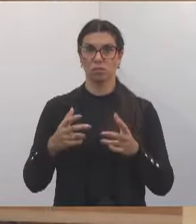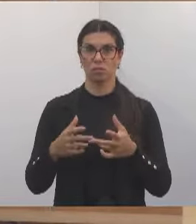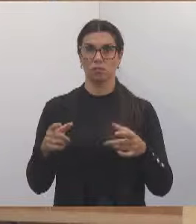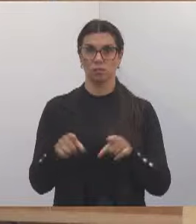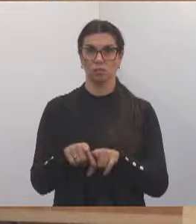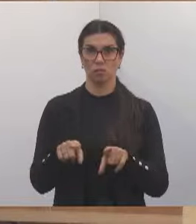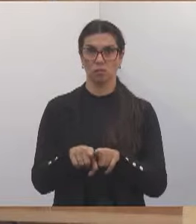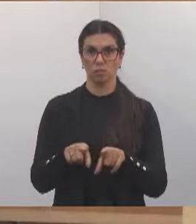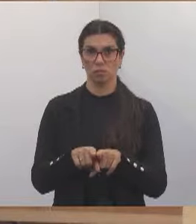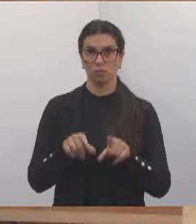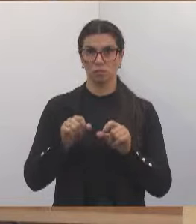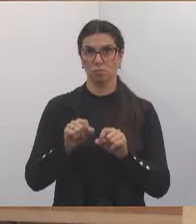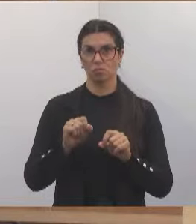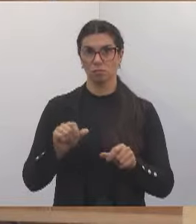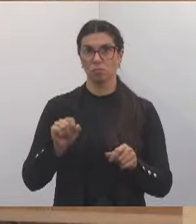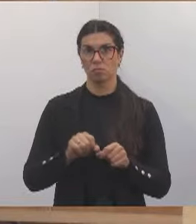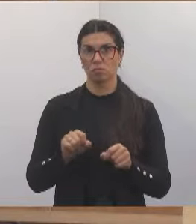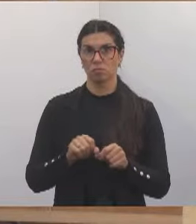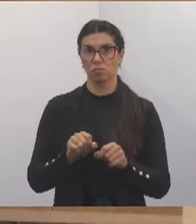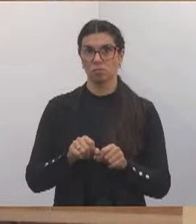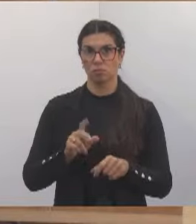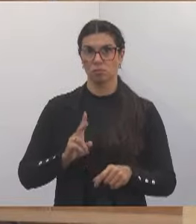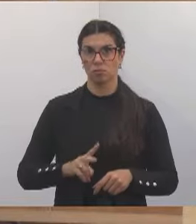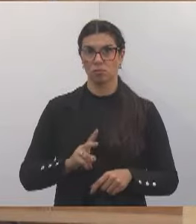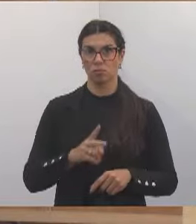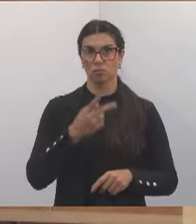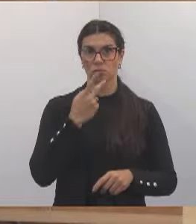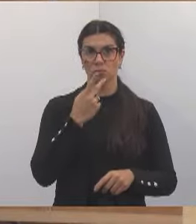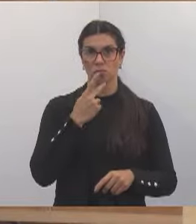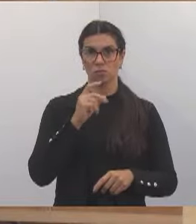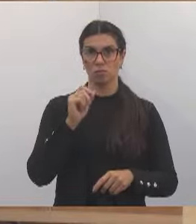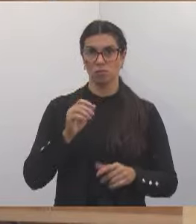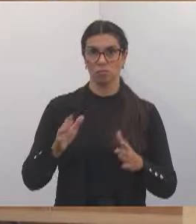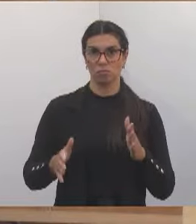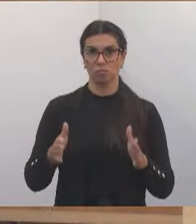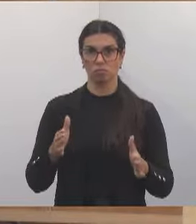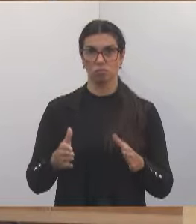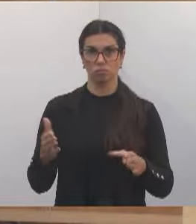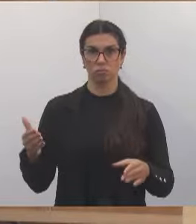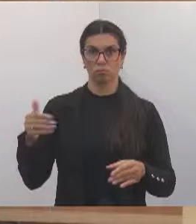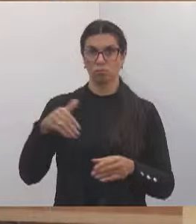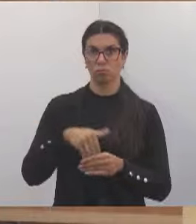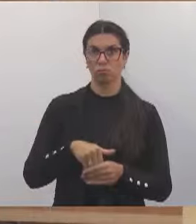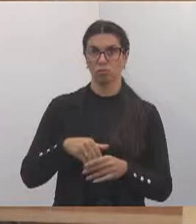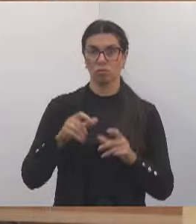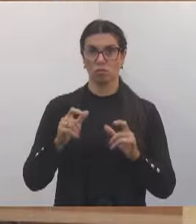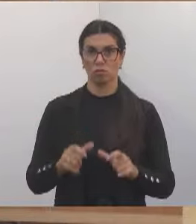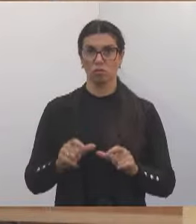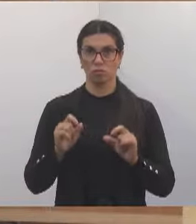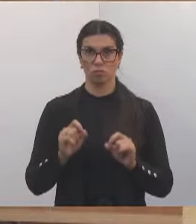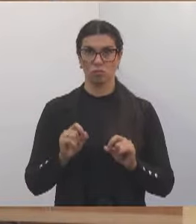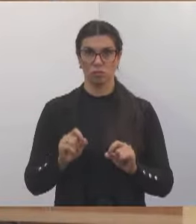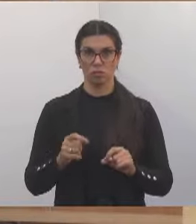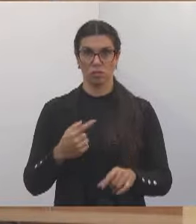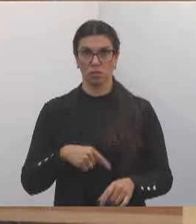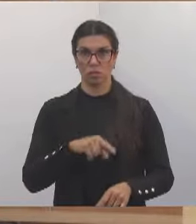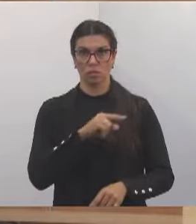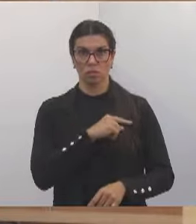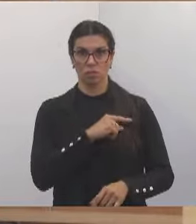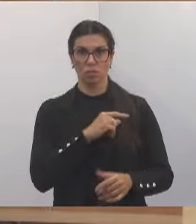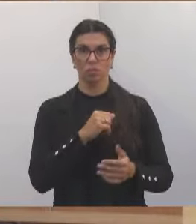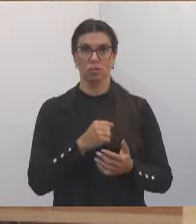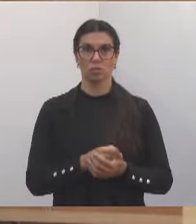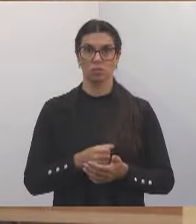Né? Como eu sempre falo, nós estamos num período eleitoral aonde eu acho que para a gente